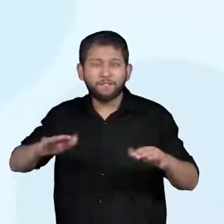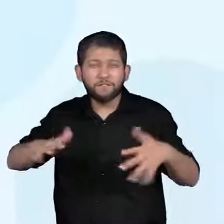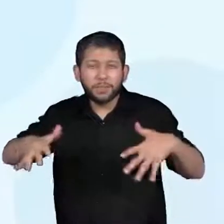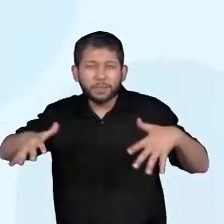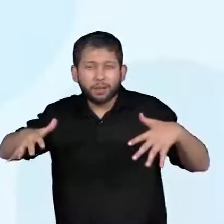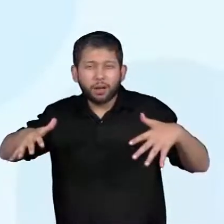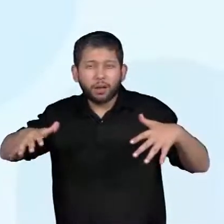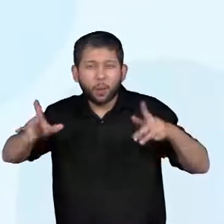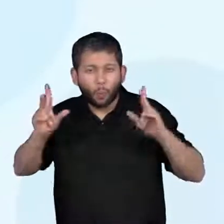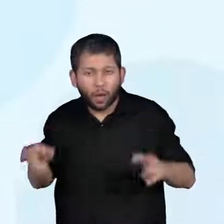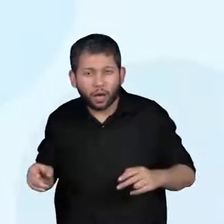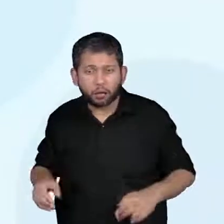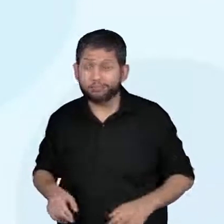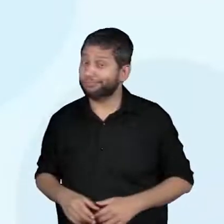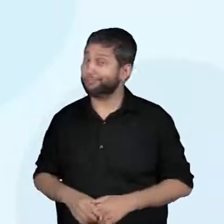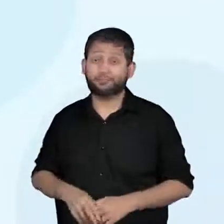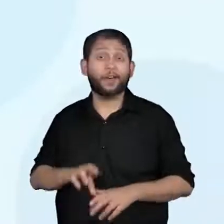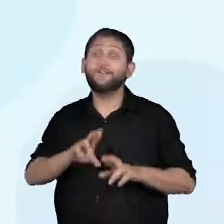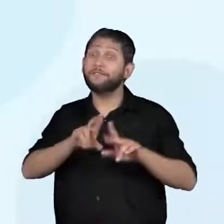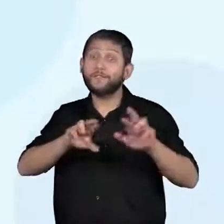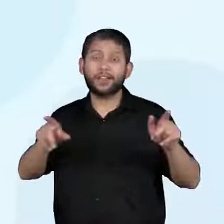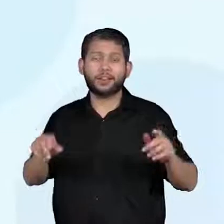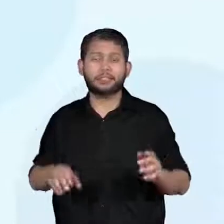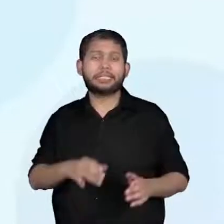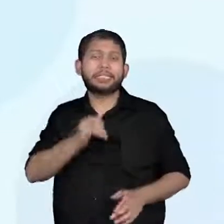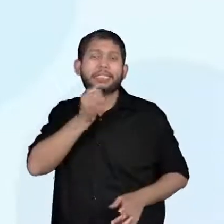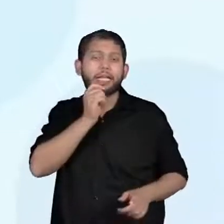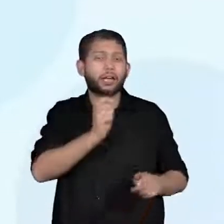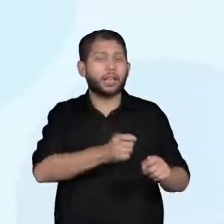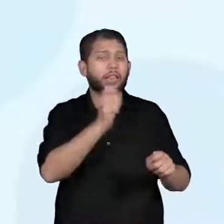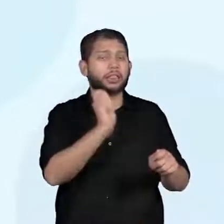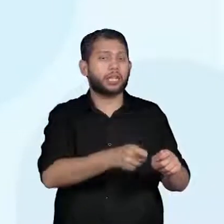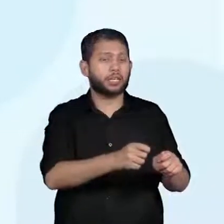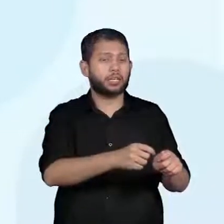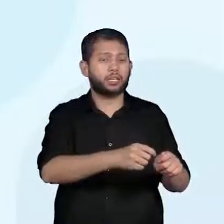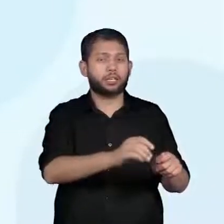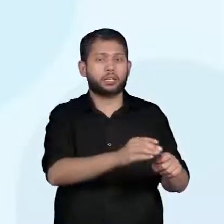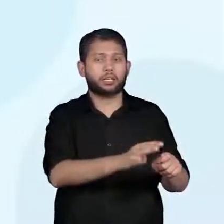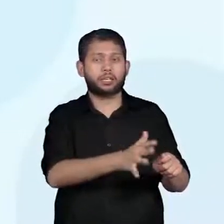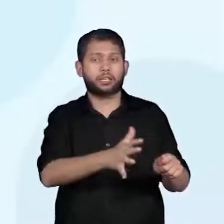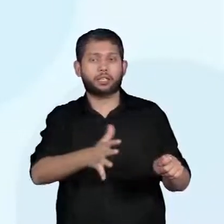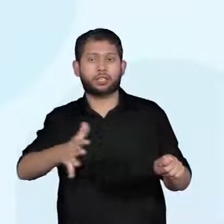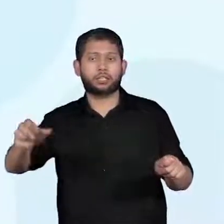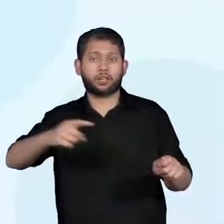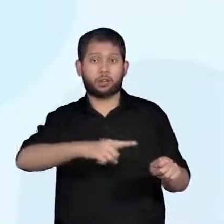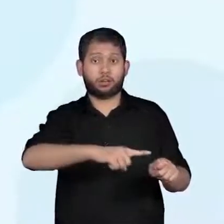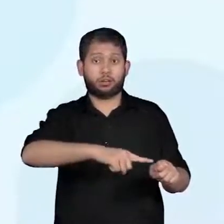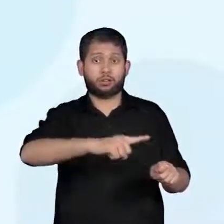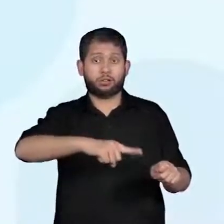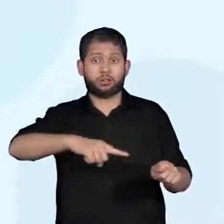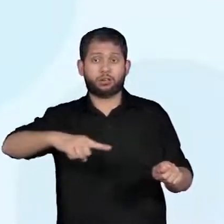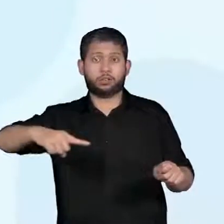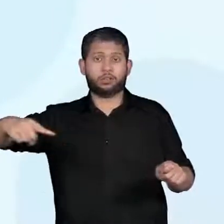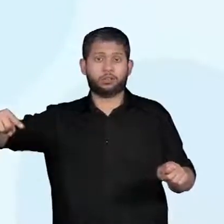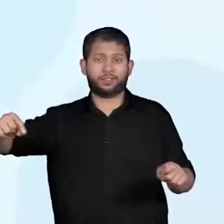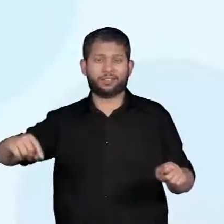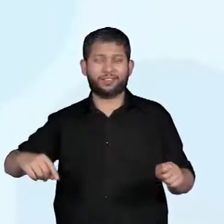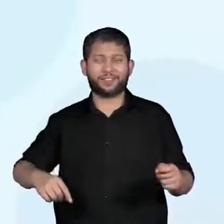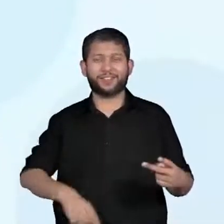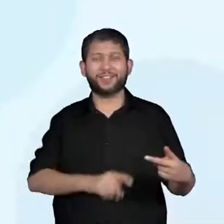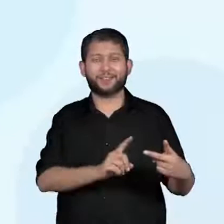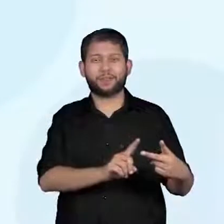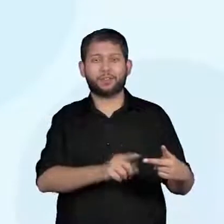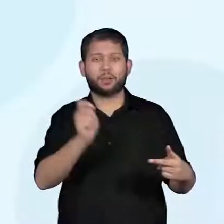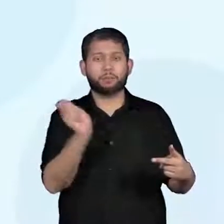vibrações produzidas por objetos diferentes produzem sons diferentes também. Uhum. Muito